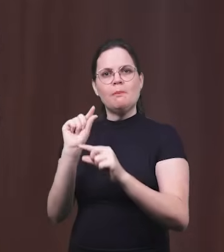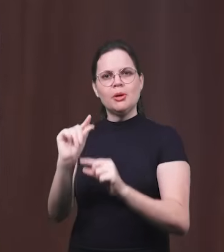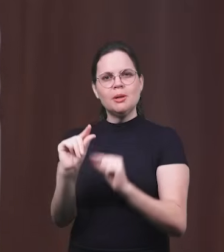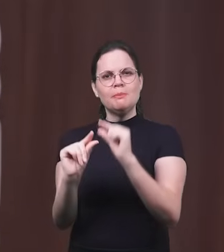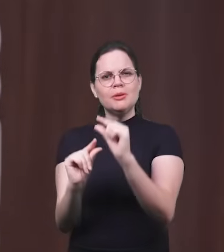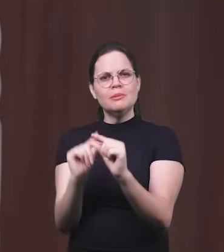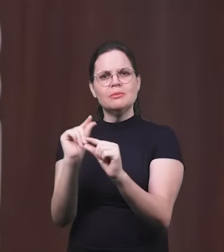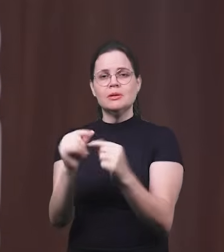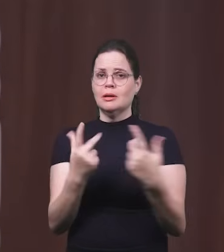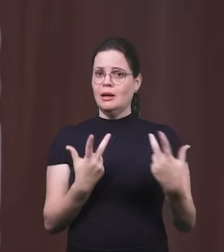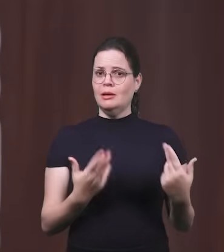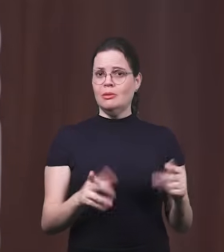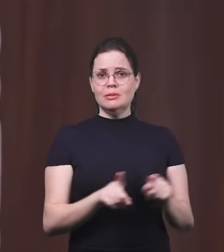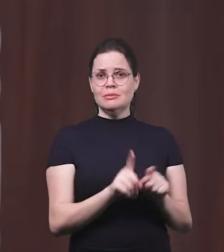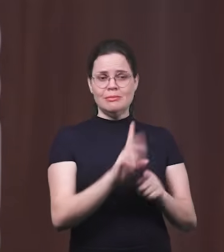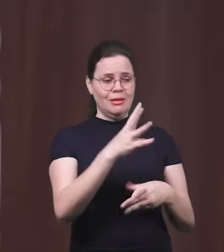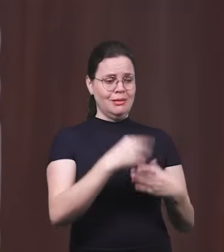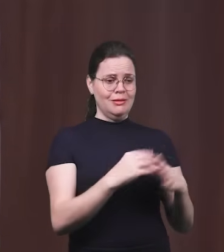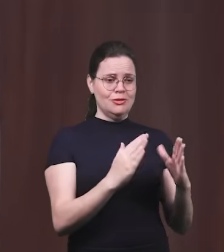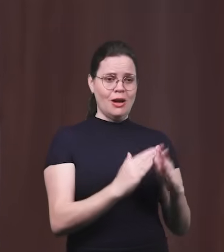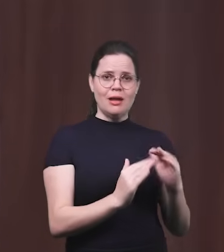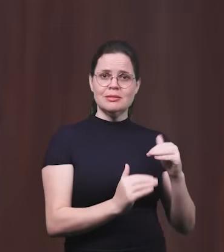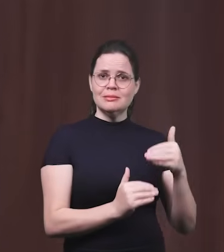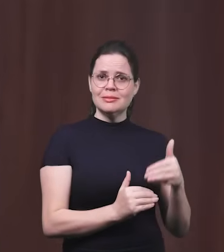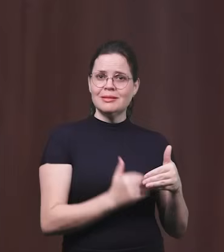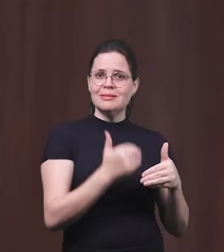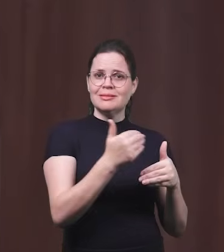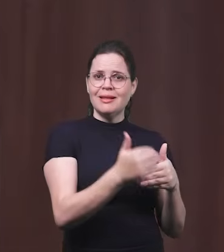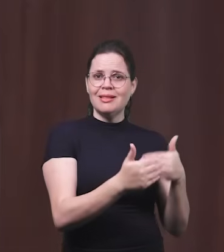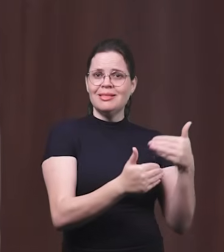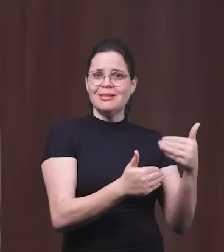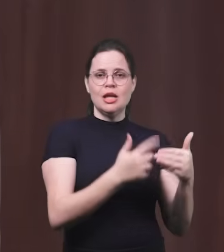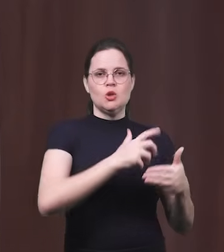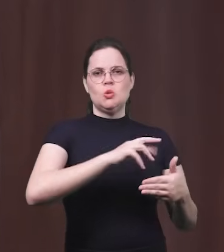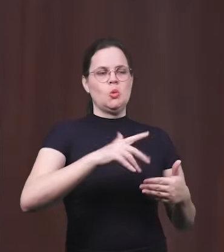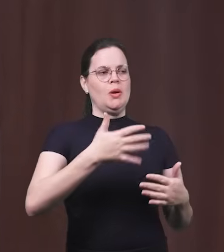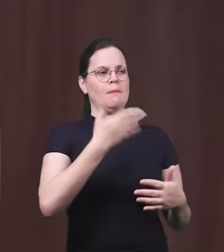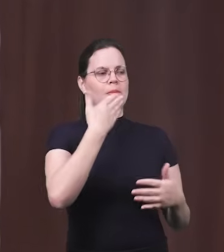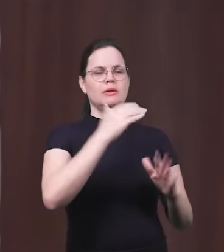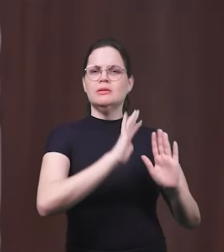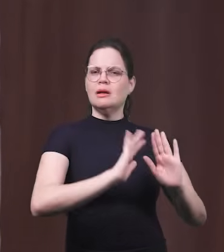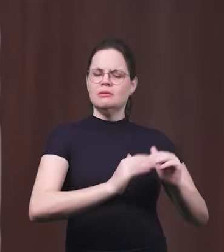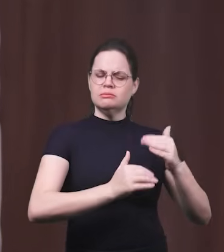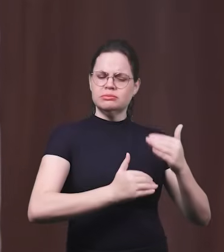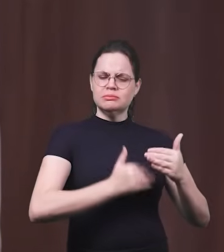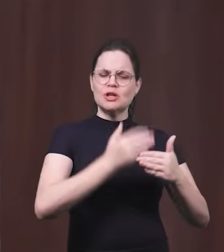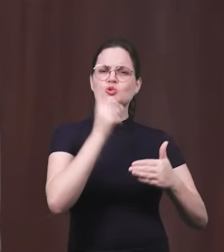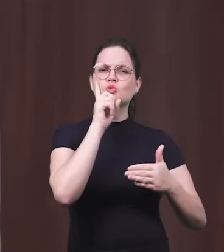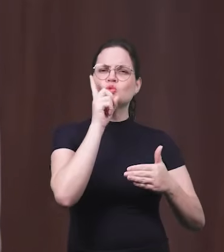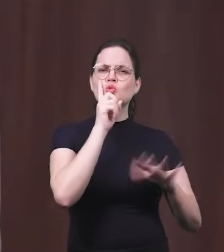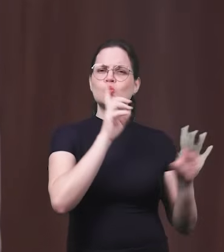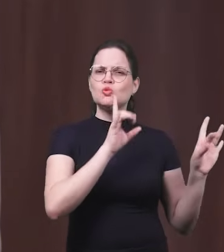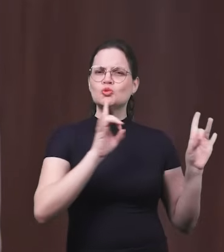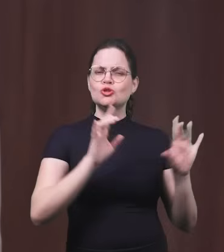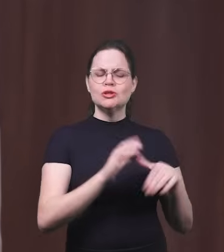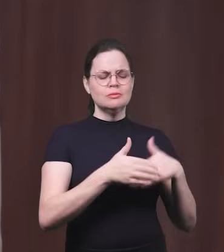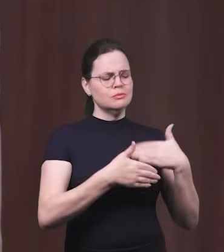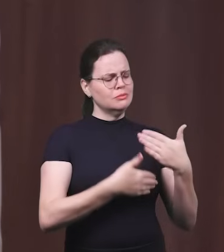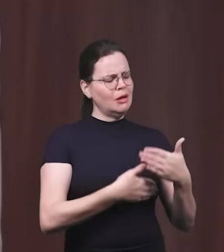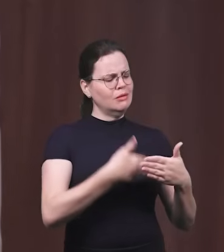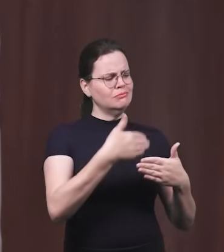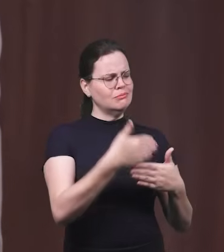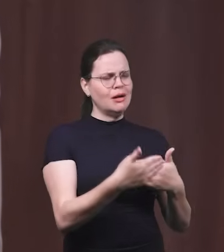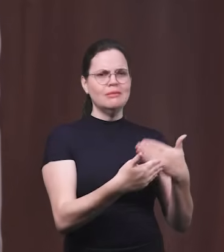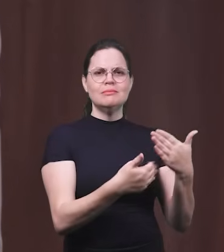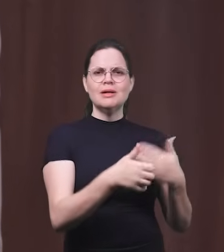Então, o que faz... Porque está muito ligado aqui, eu acho que o graveto é o dia a dia. É o dia a dia que faz o ambiente.